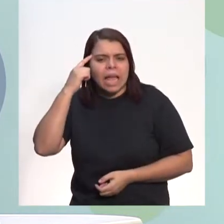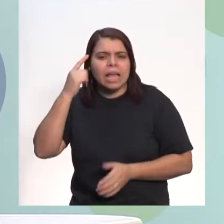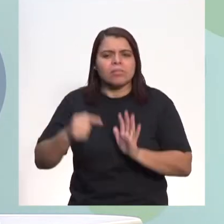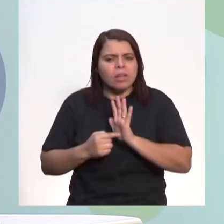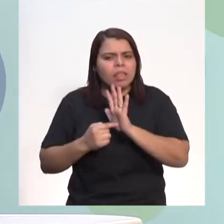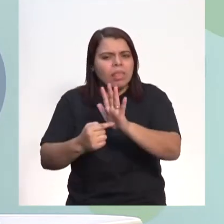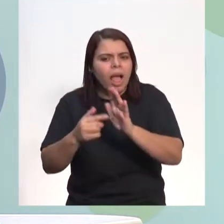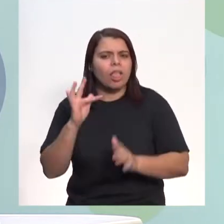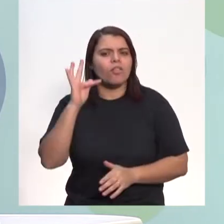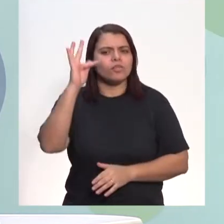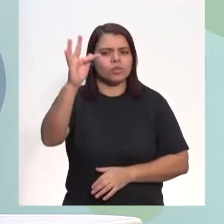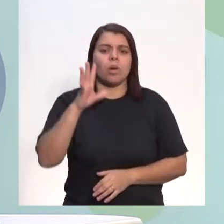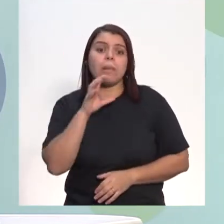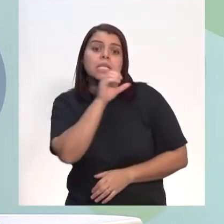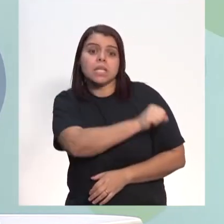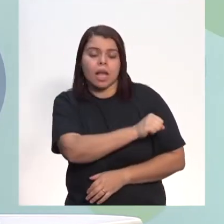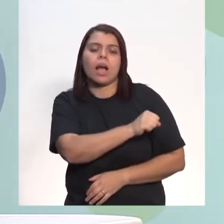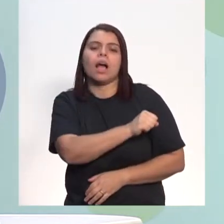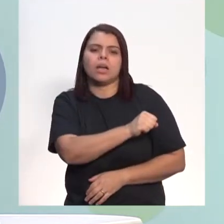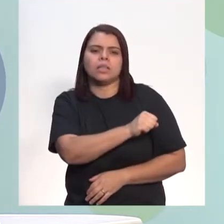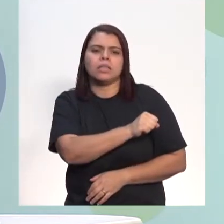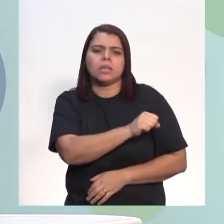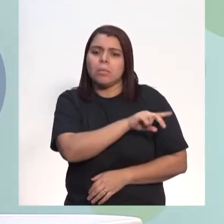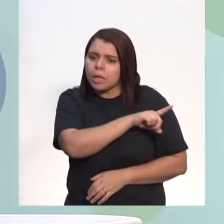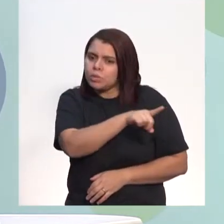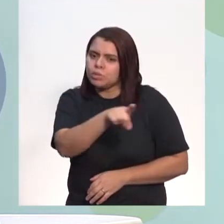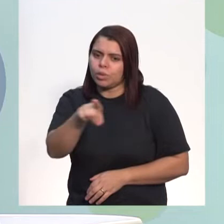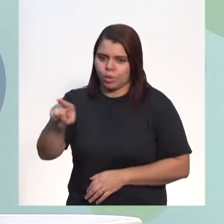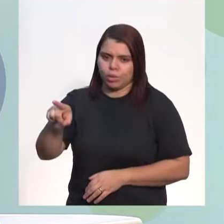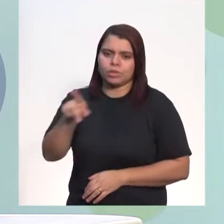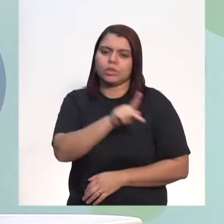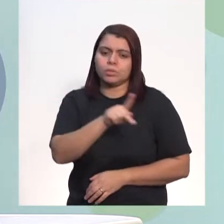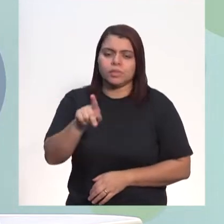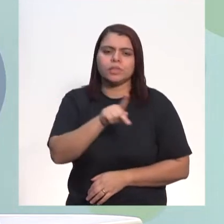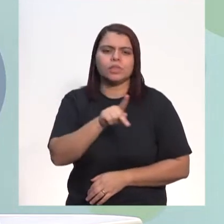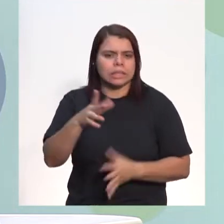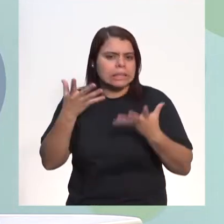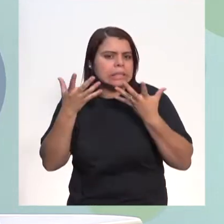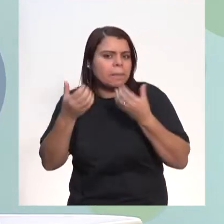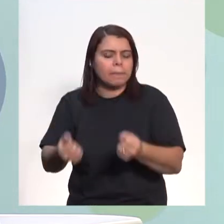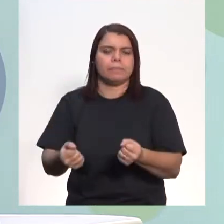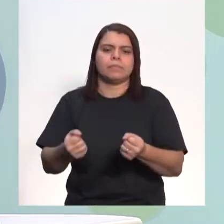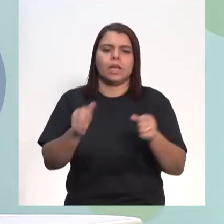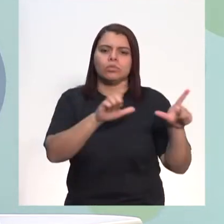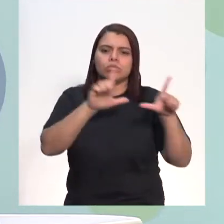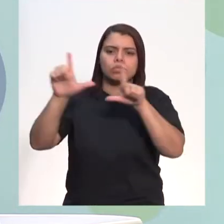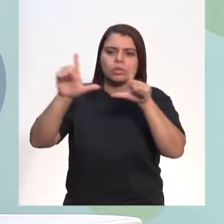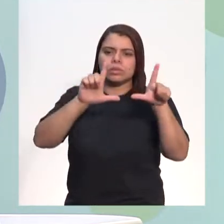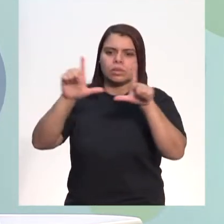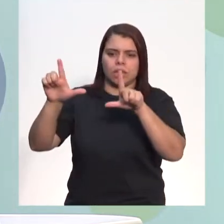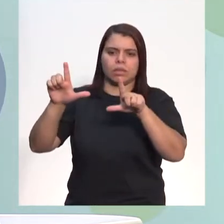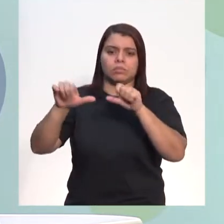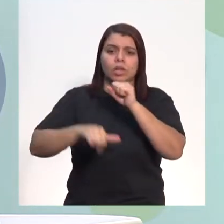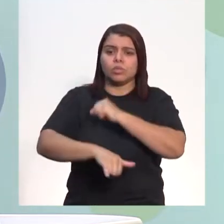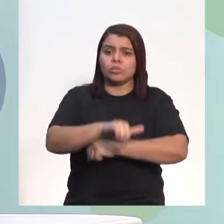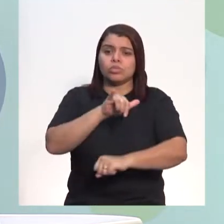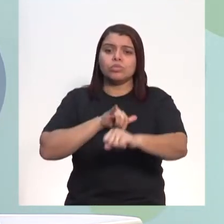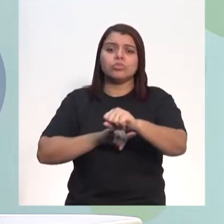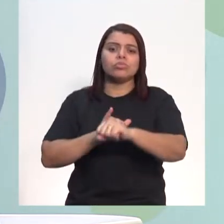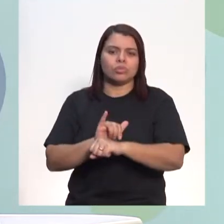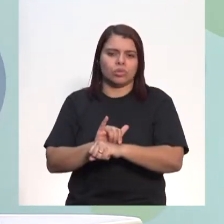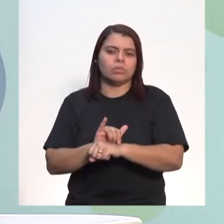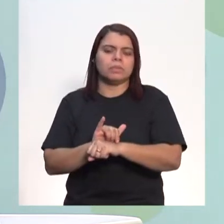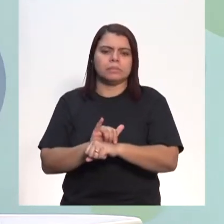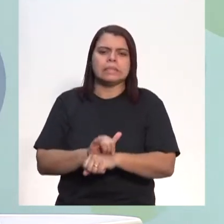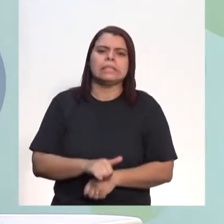disponibilizados o mais rápido possível para vocês. Tá? As apresentações elas vão subir no canal do YouTube do Centro de Mídias,